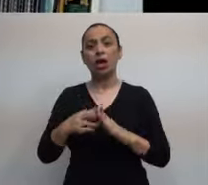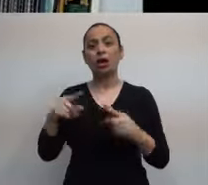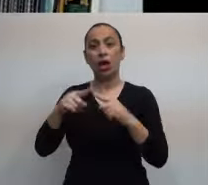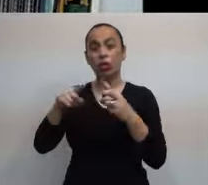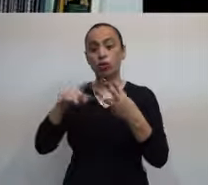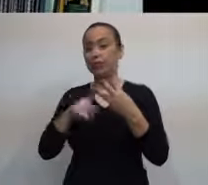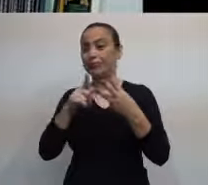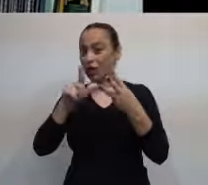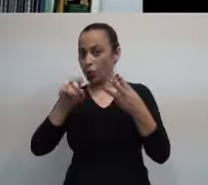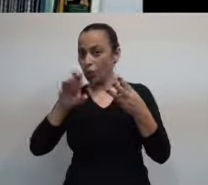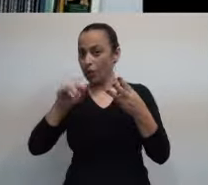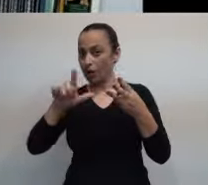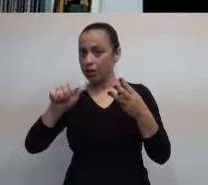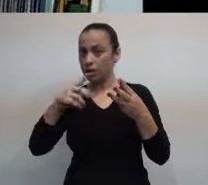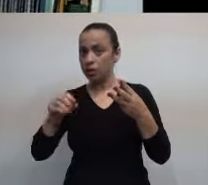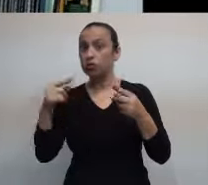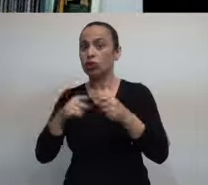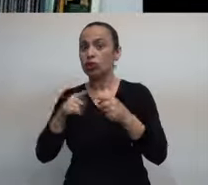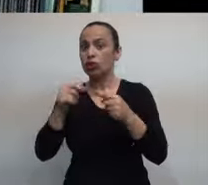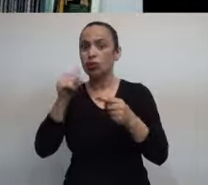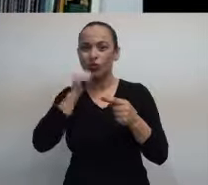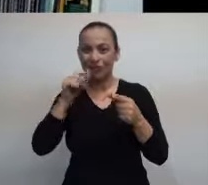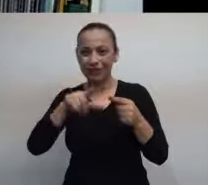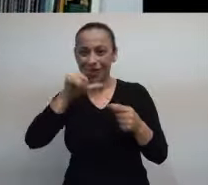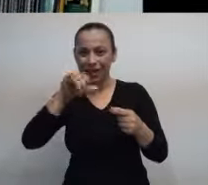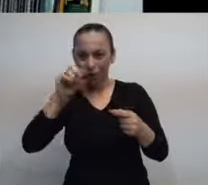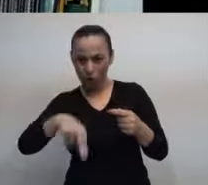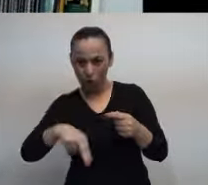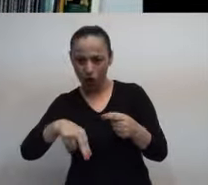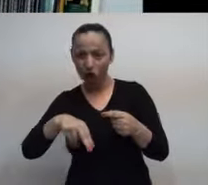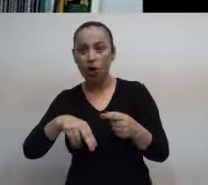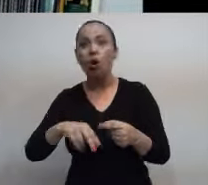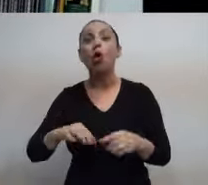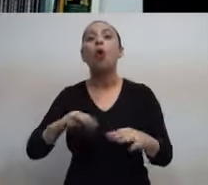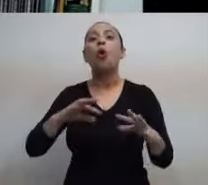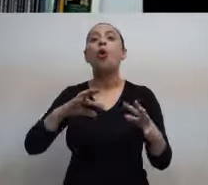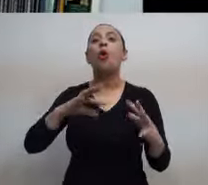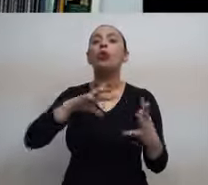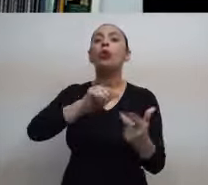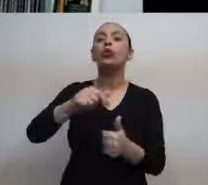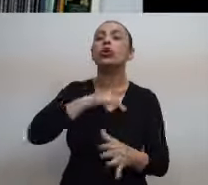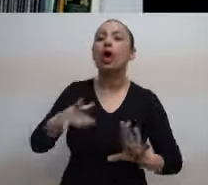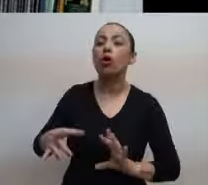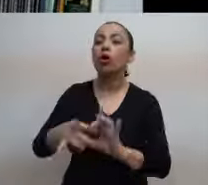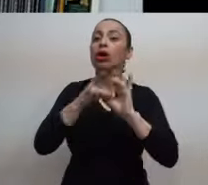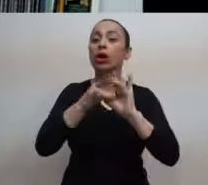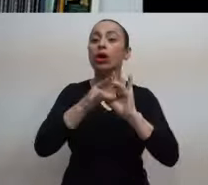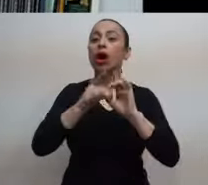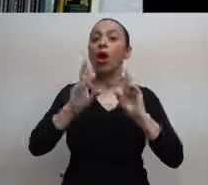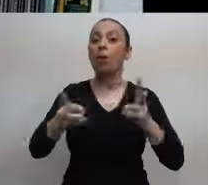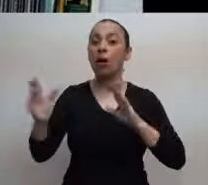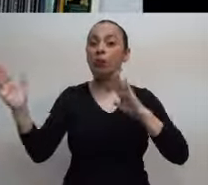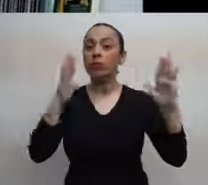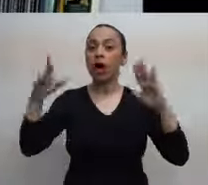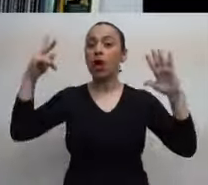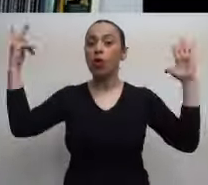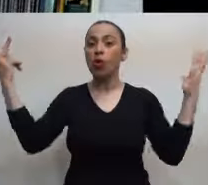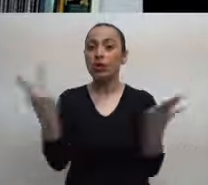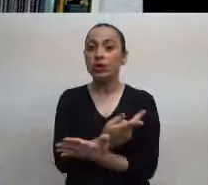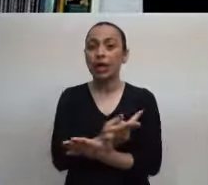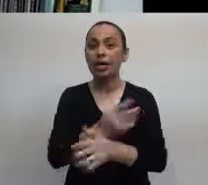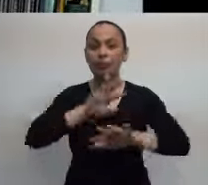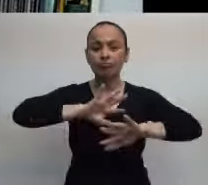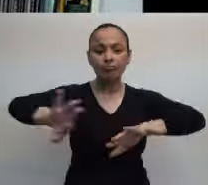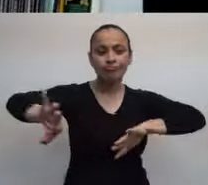Pela globalização, conforme Leon, o mundo está interconectado e, ao mesmo tempo, ocorrendo